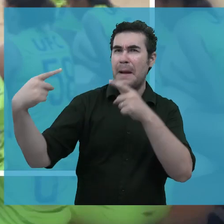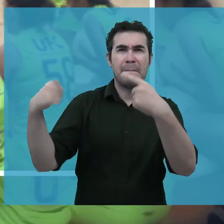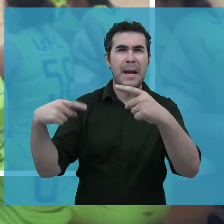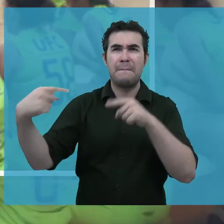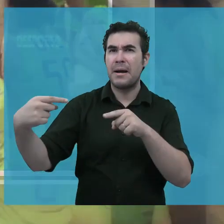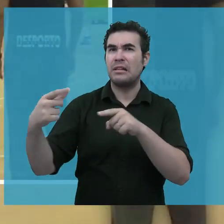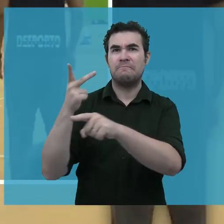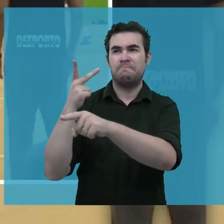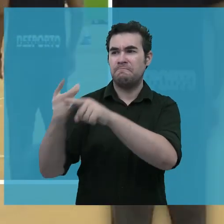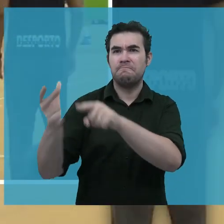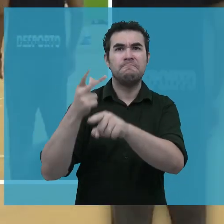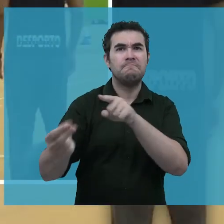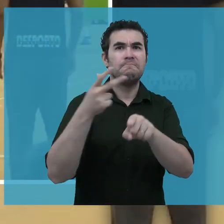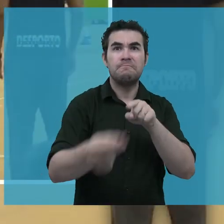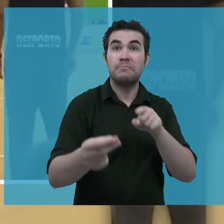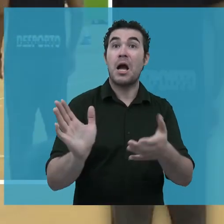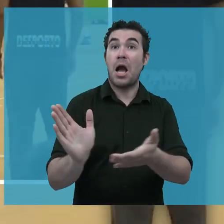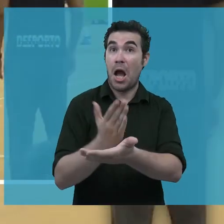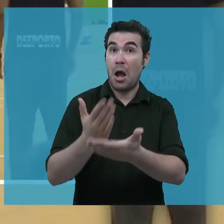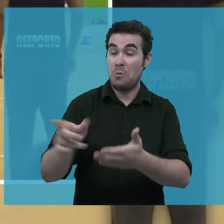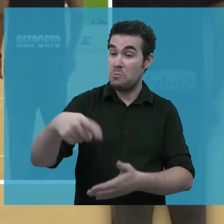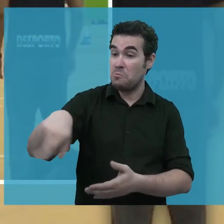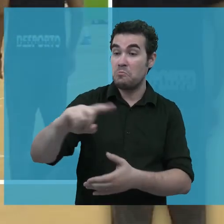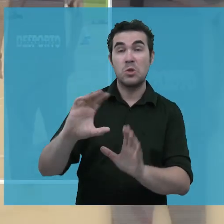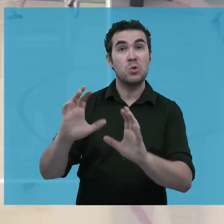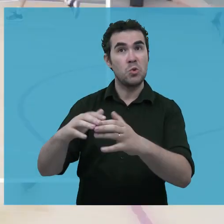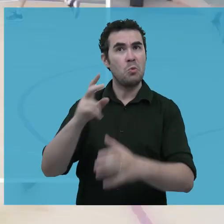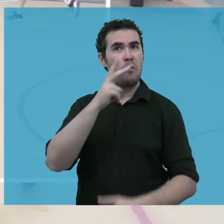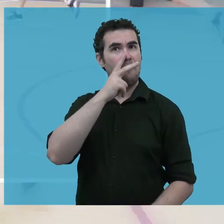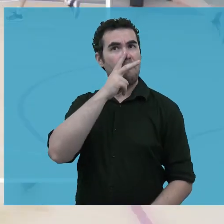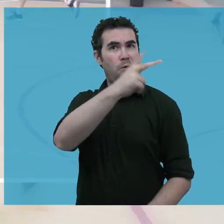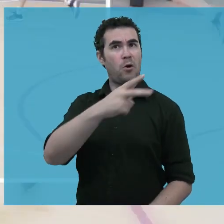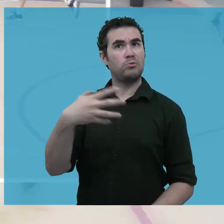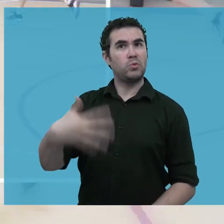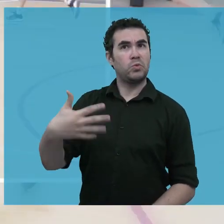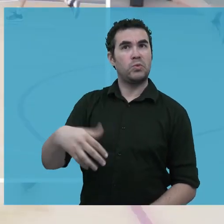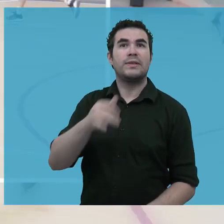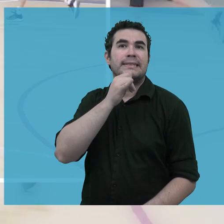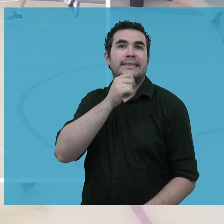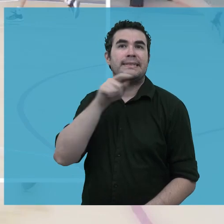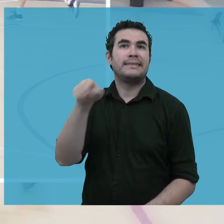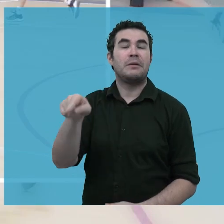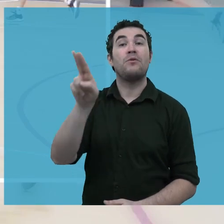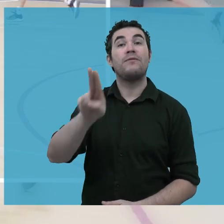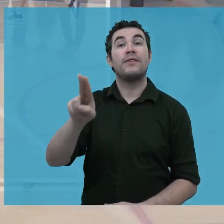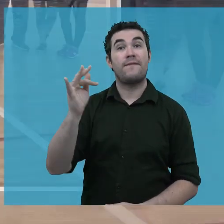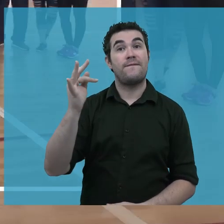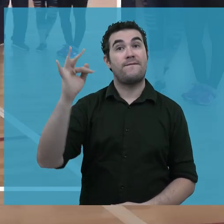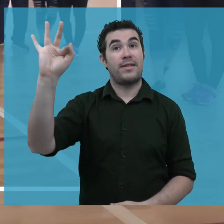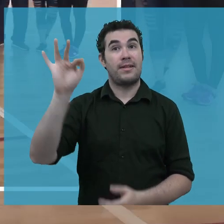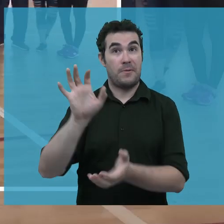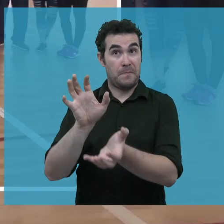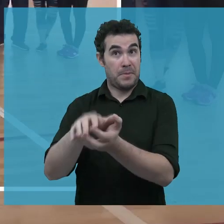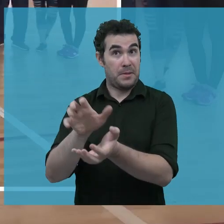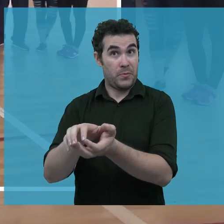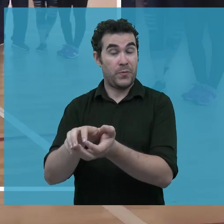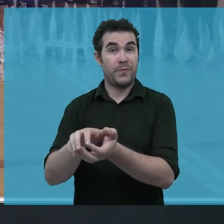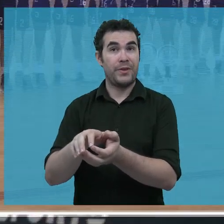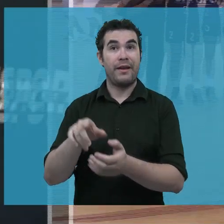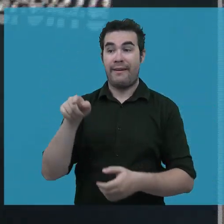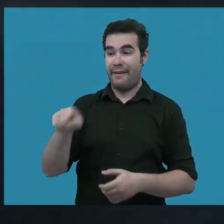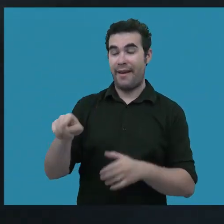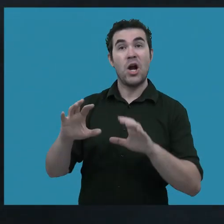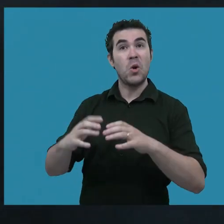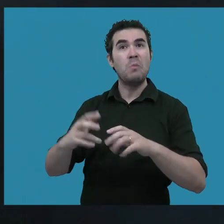da Bahia, as atletas da UFC mandaram para casa até equipes fortes, como a da Universidade Federal de